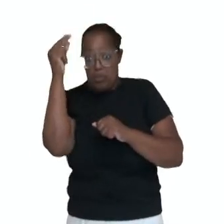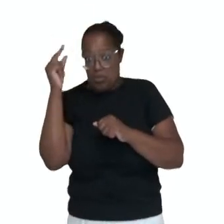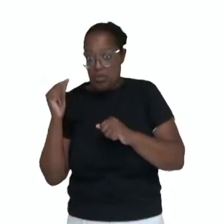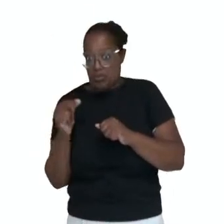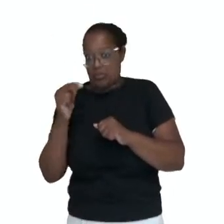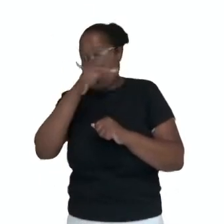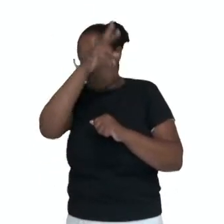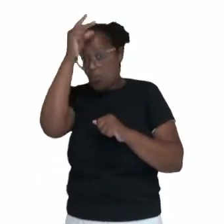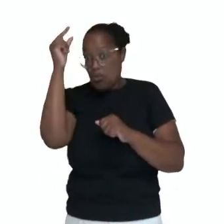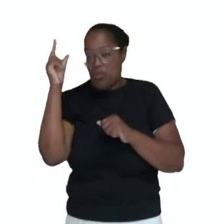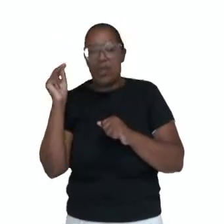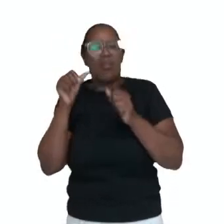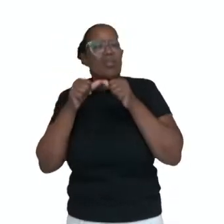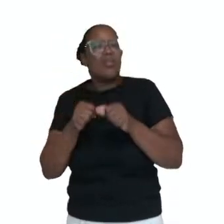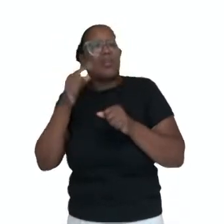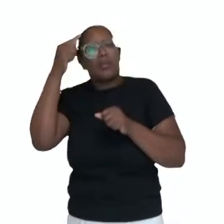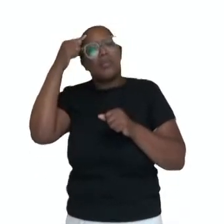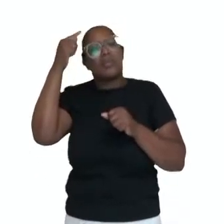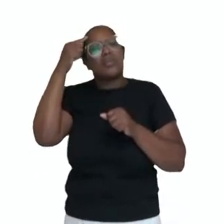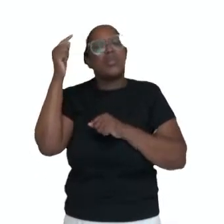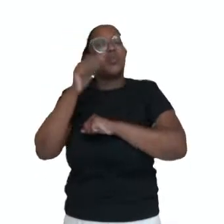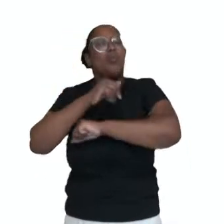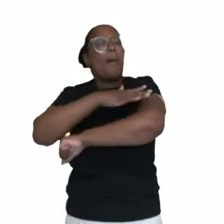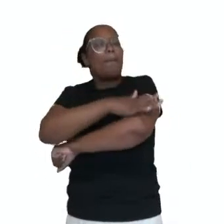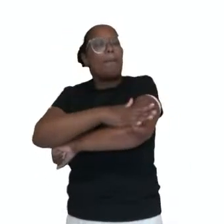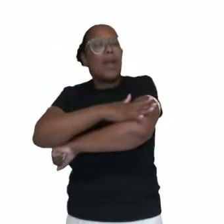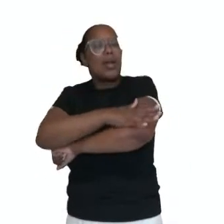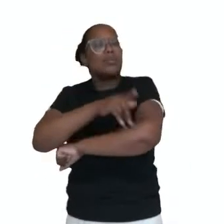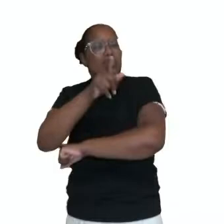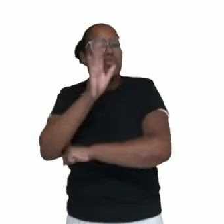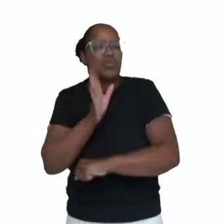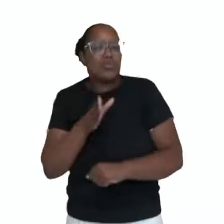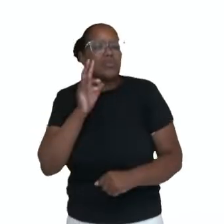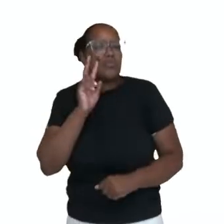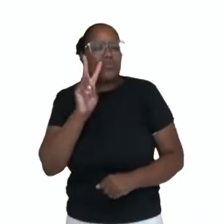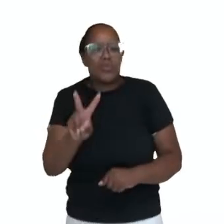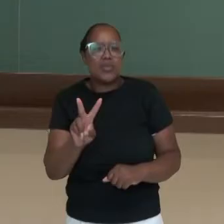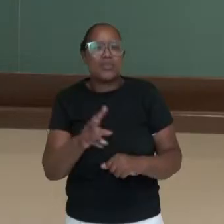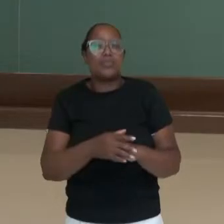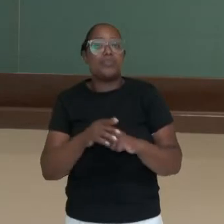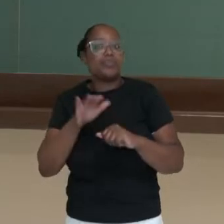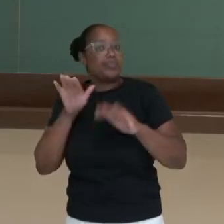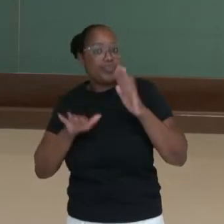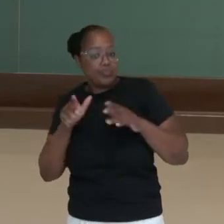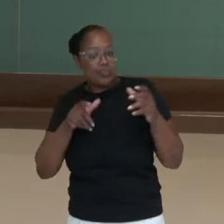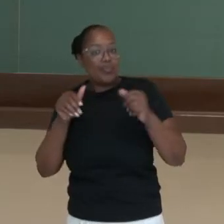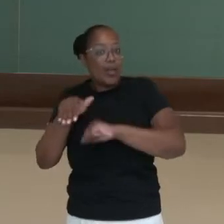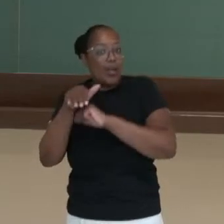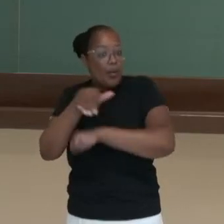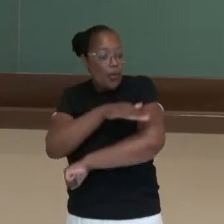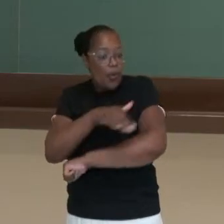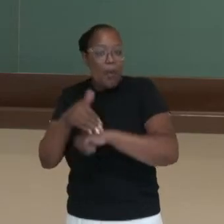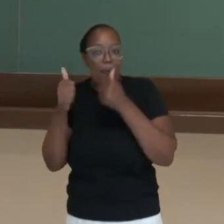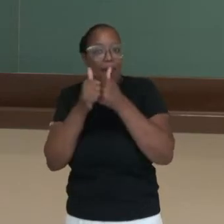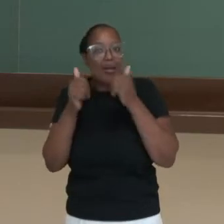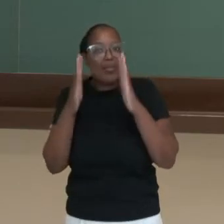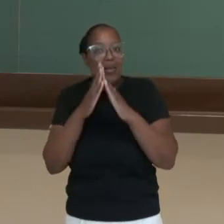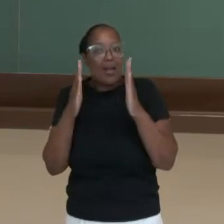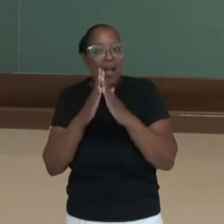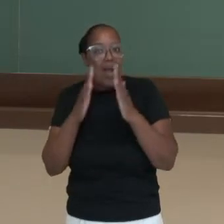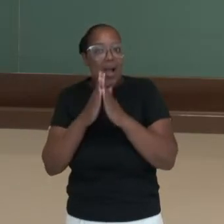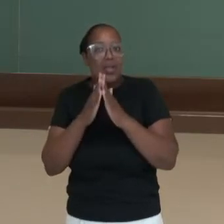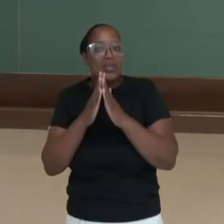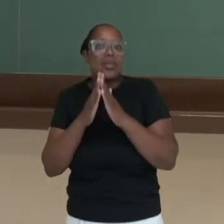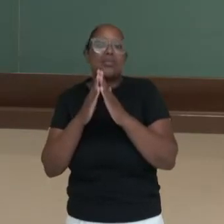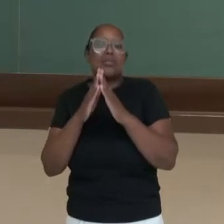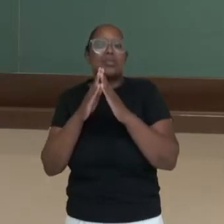Fique pensando aí em alguma praça que você já deve ter ido. A gente sabe que nessa praça vai todo tipo de gente e nós devemos